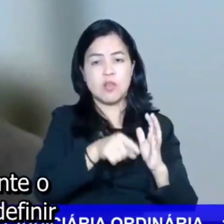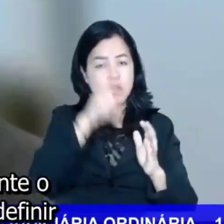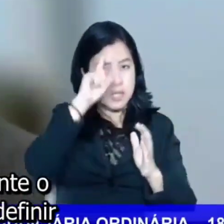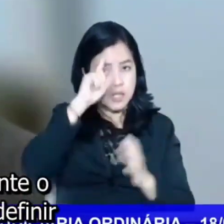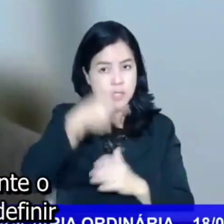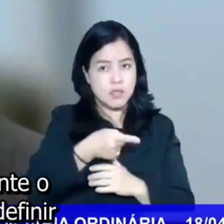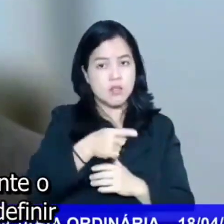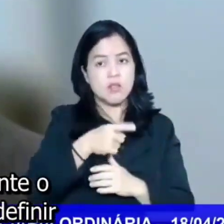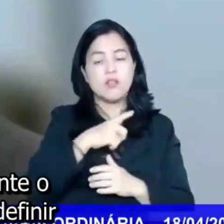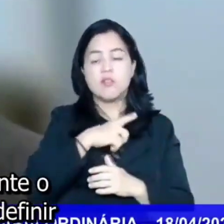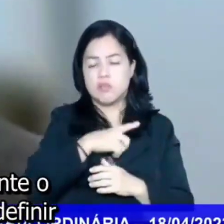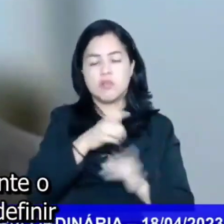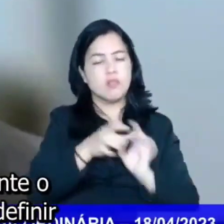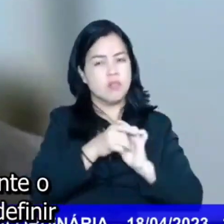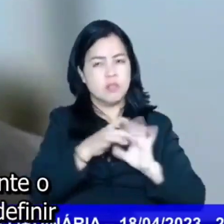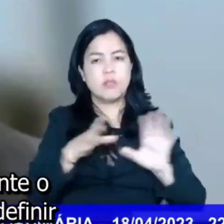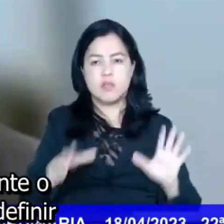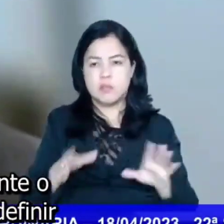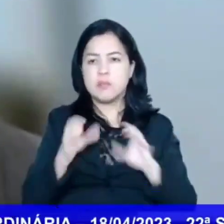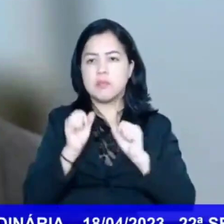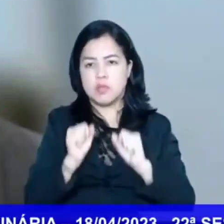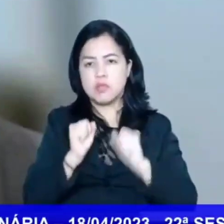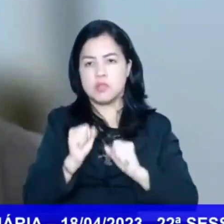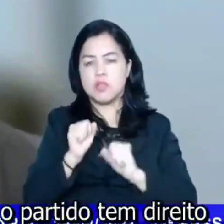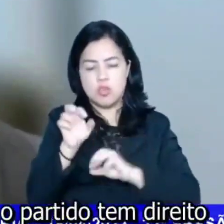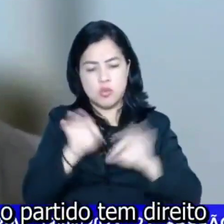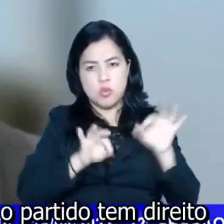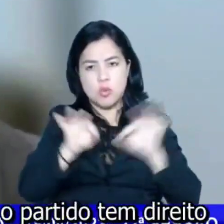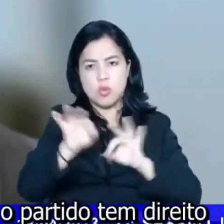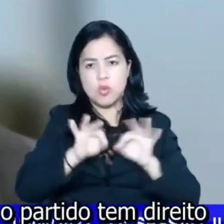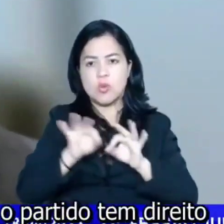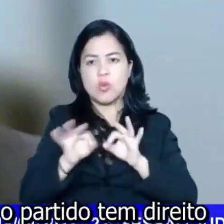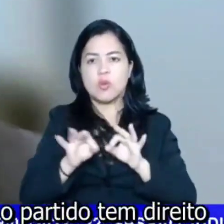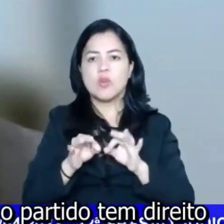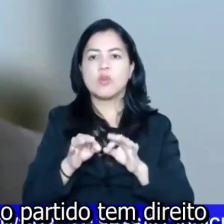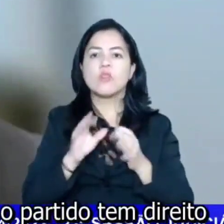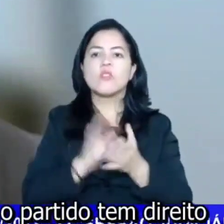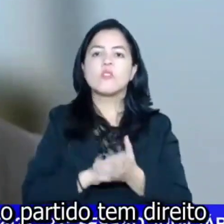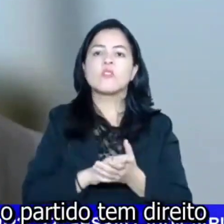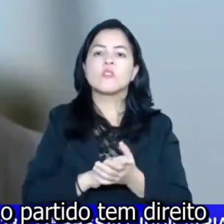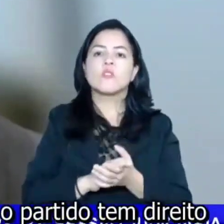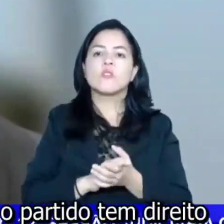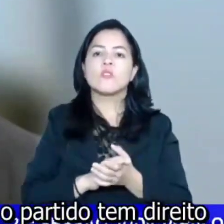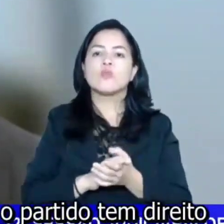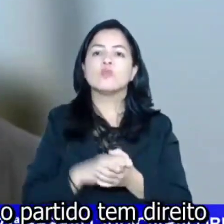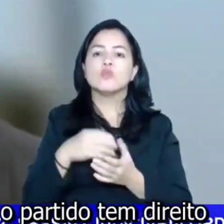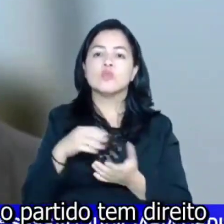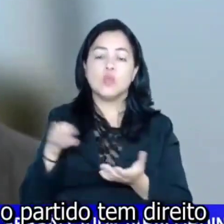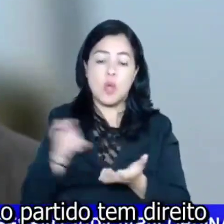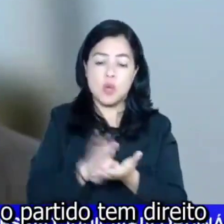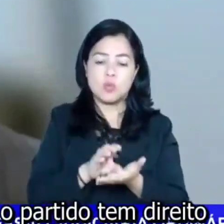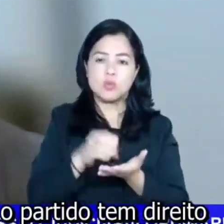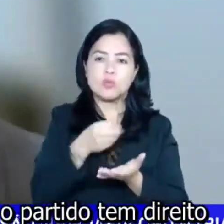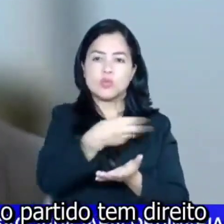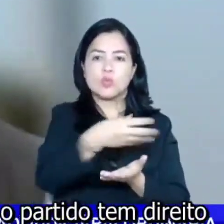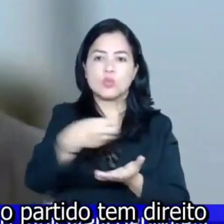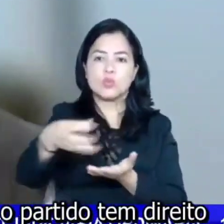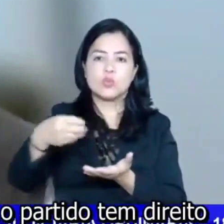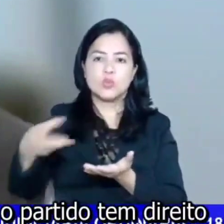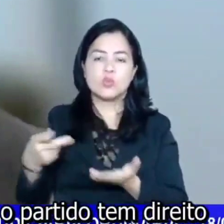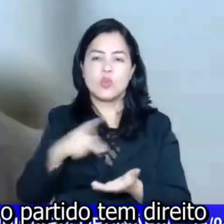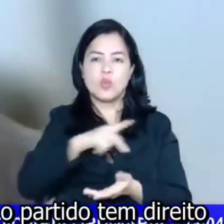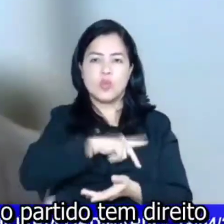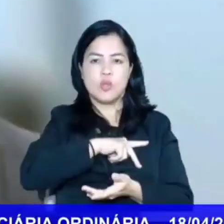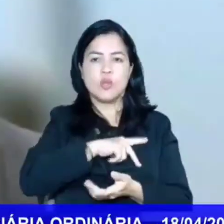o partido tem plena liberdade para isso, para definir os critérios de distribuição dos recursos públicos a que